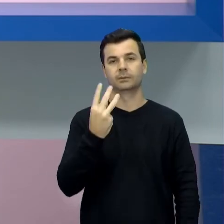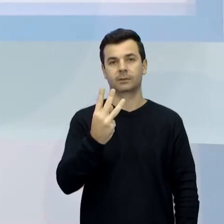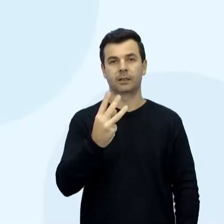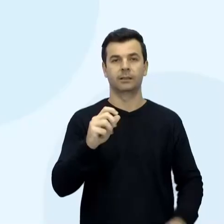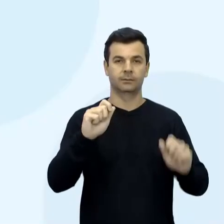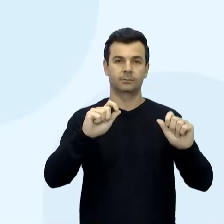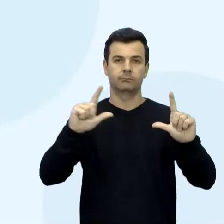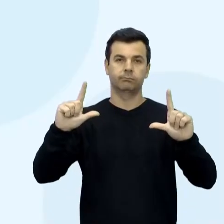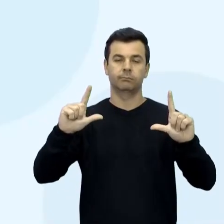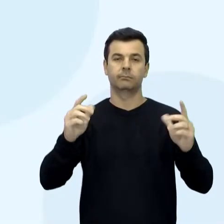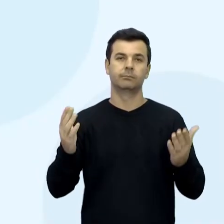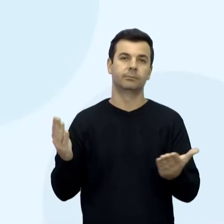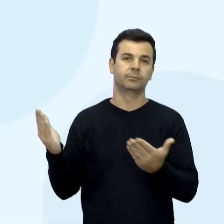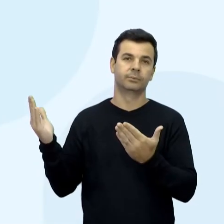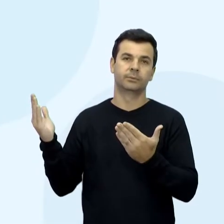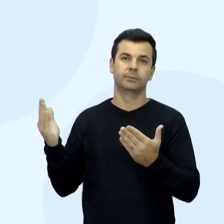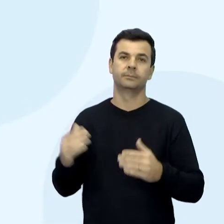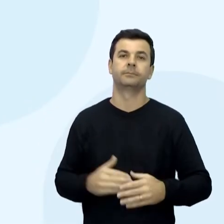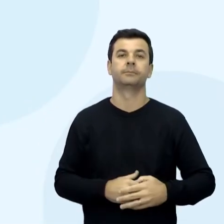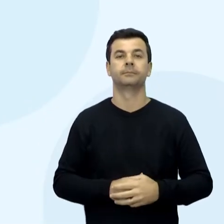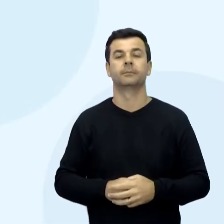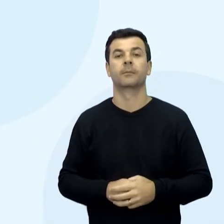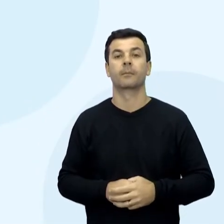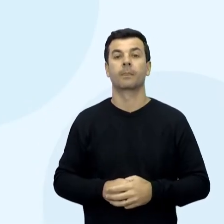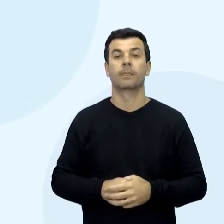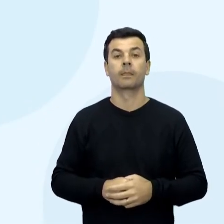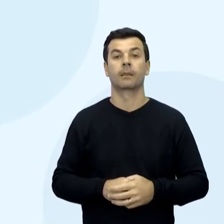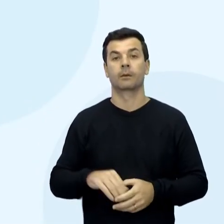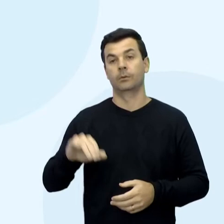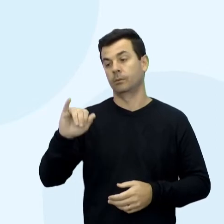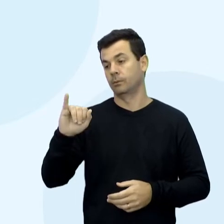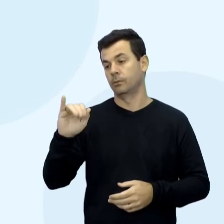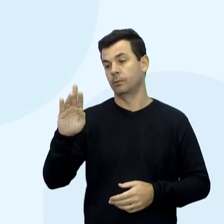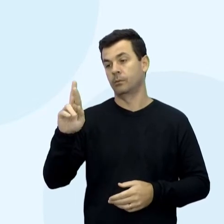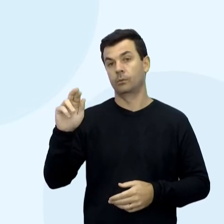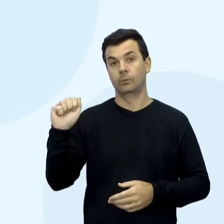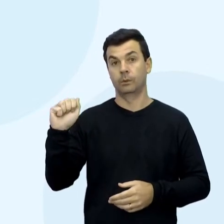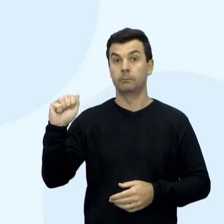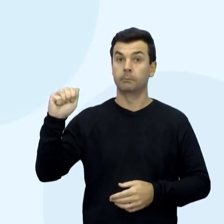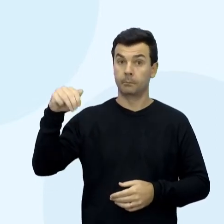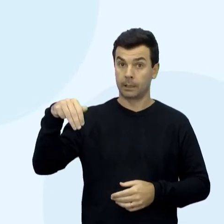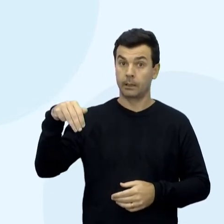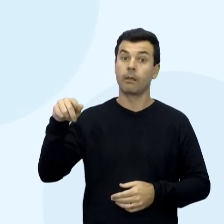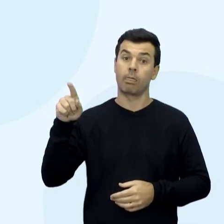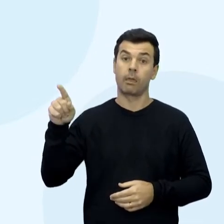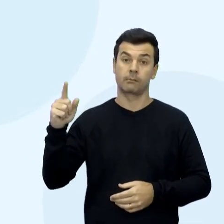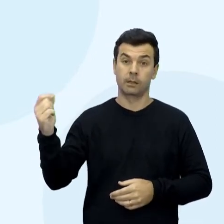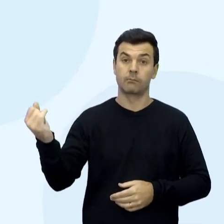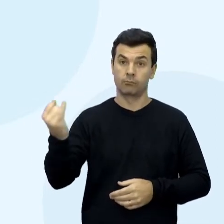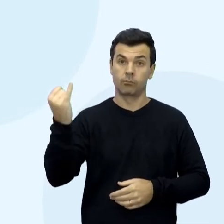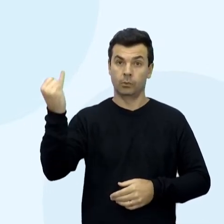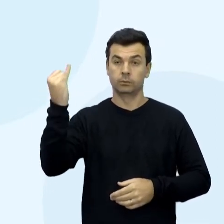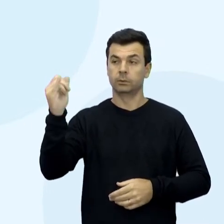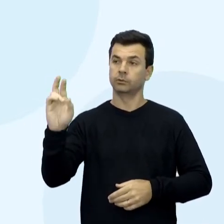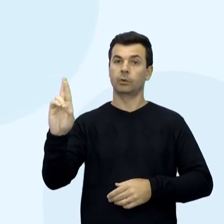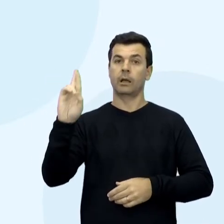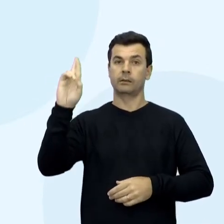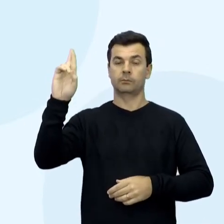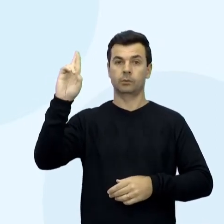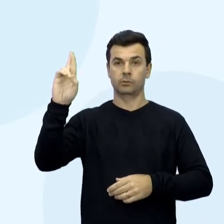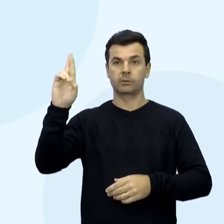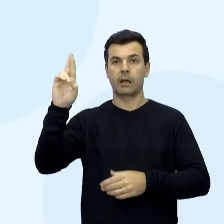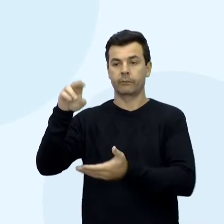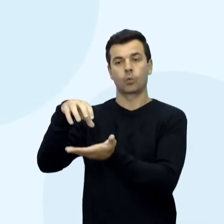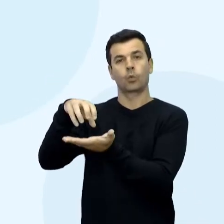tela. Bem, a gente viu a importância do IBRAM, né? Agora, né? Que é o patrimônio, né? É o